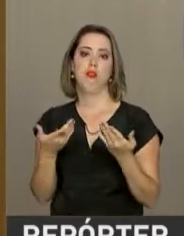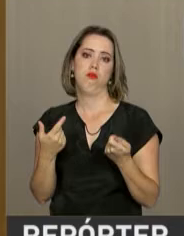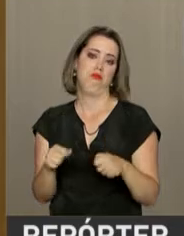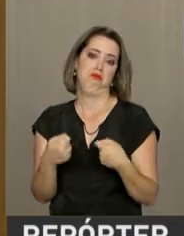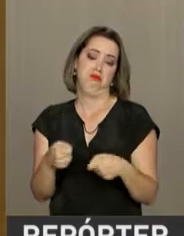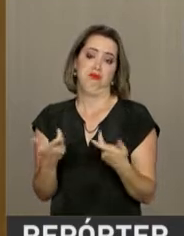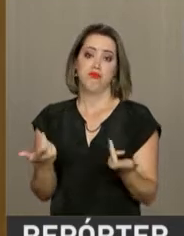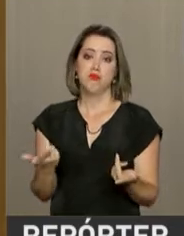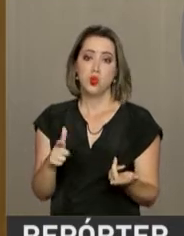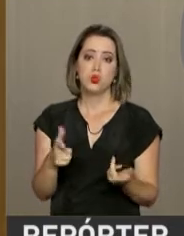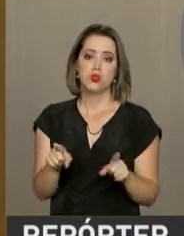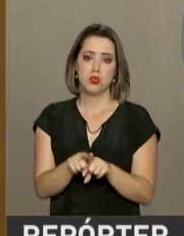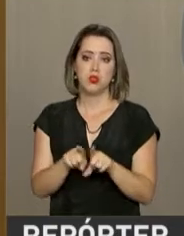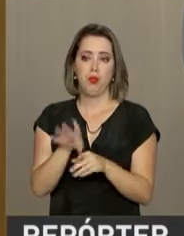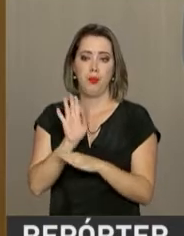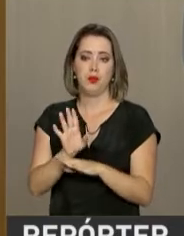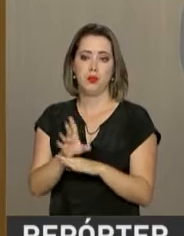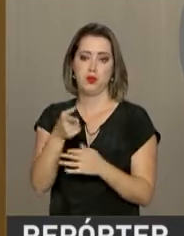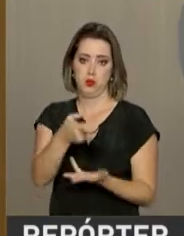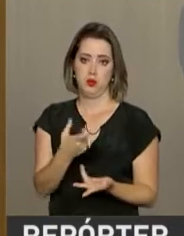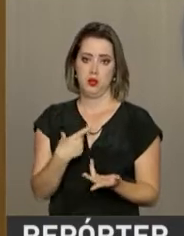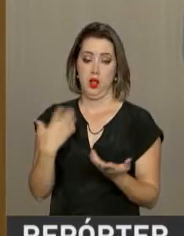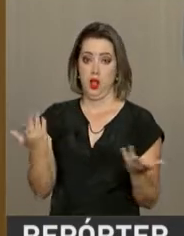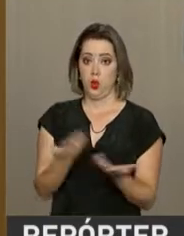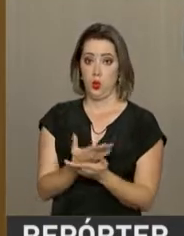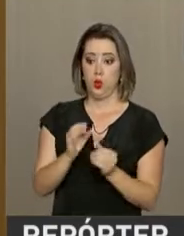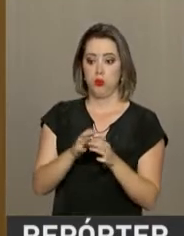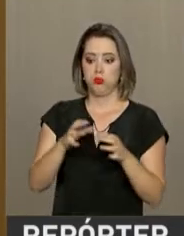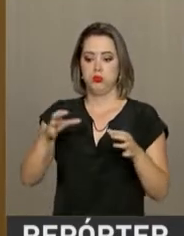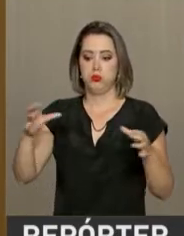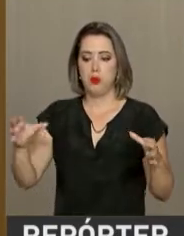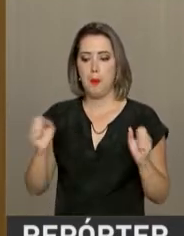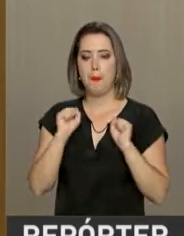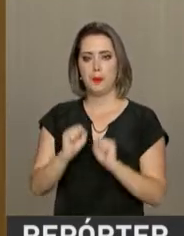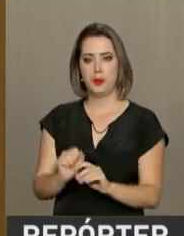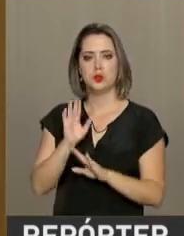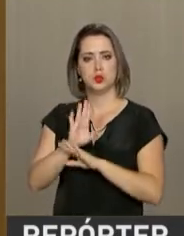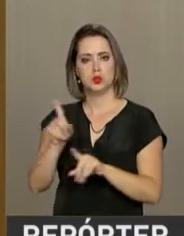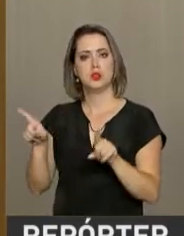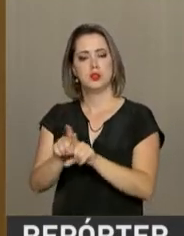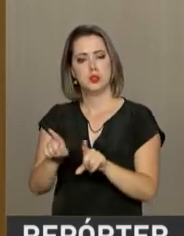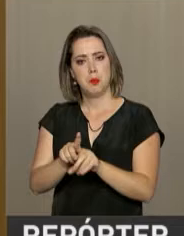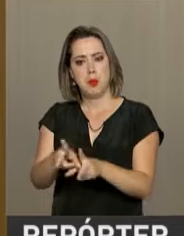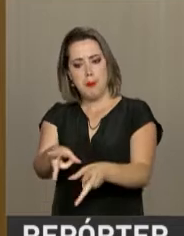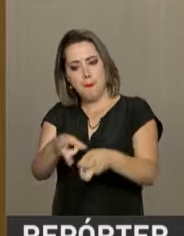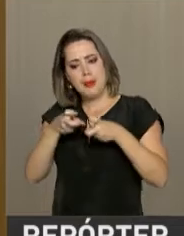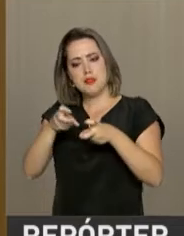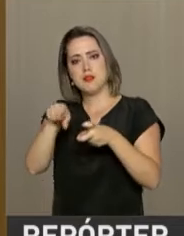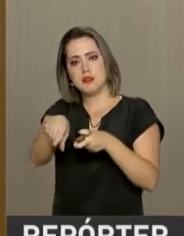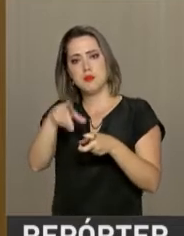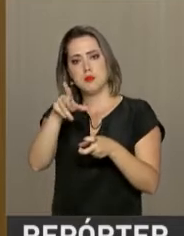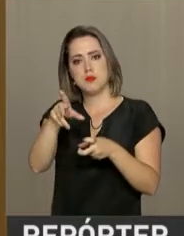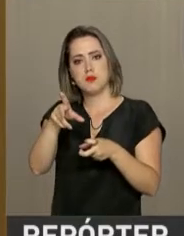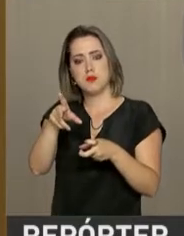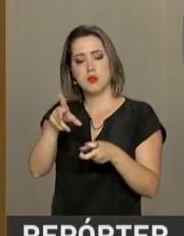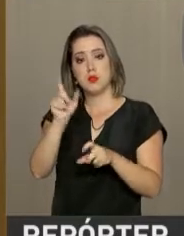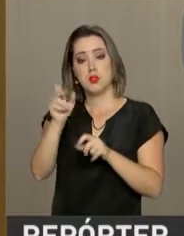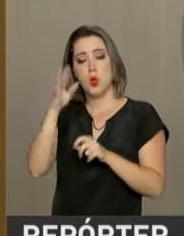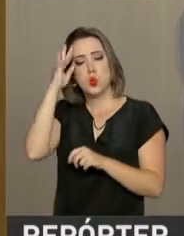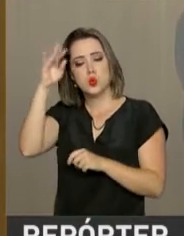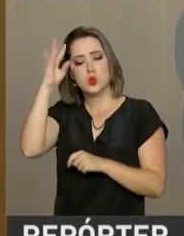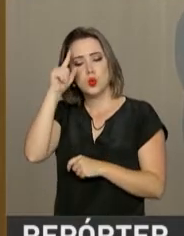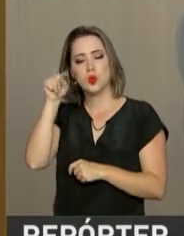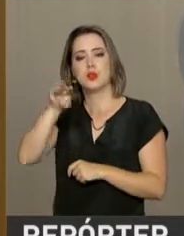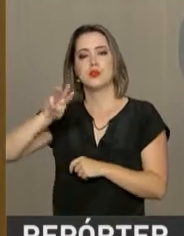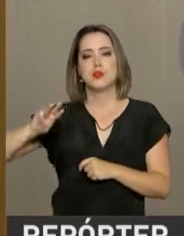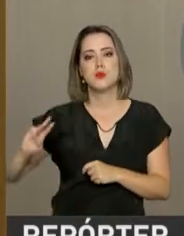atendê-lo. Então, agora, a modalidade maior do programa vai poder atender também a expectativa, Glaucio e Ayrton, do sonho desses